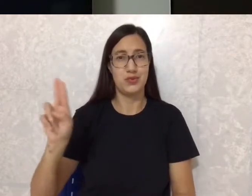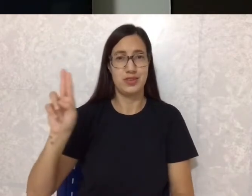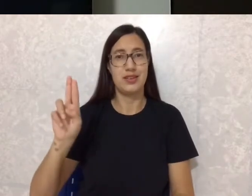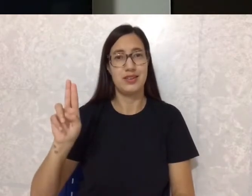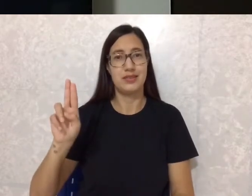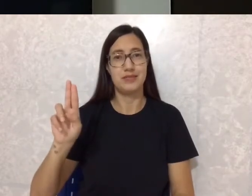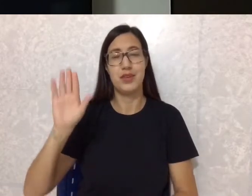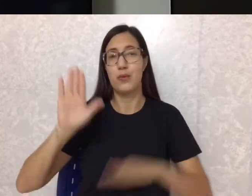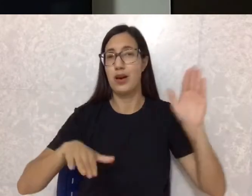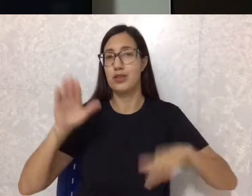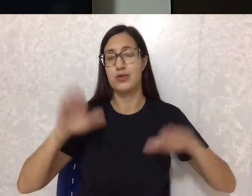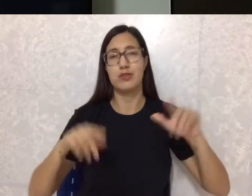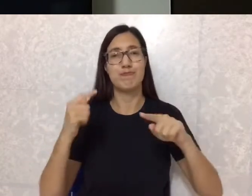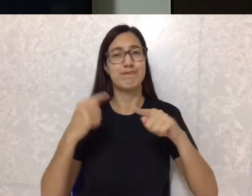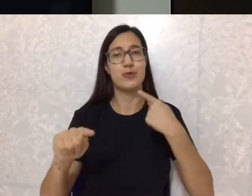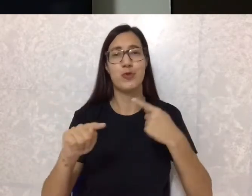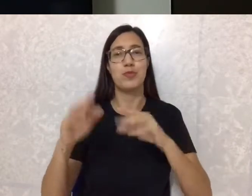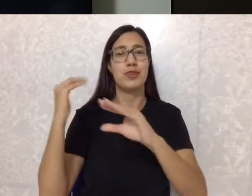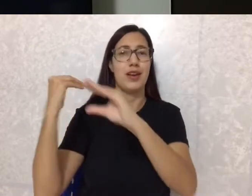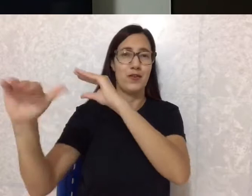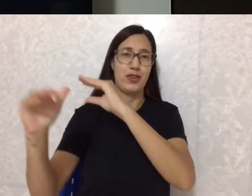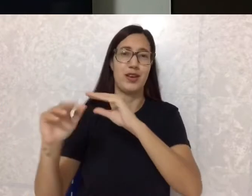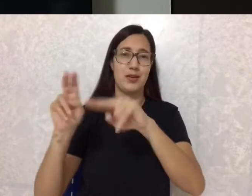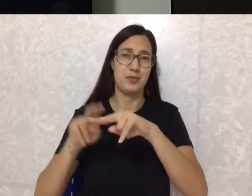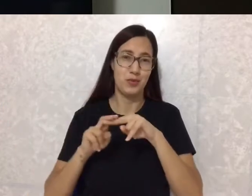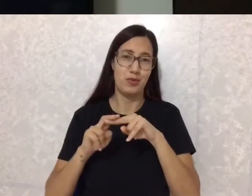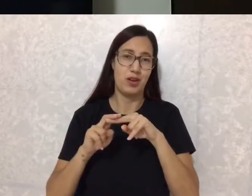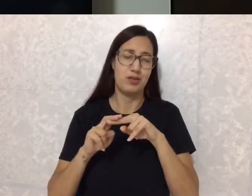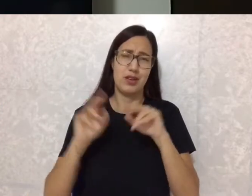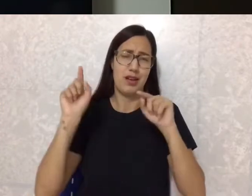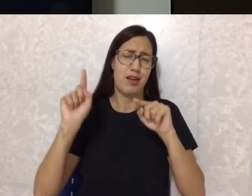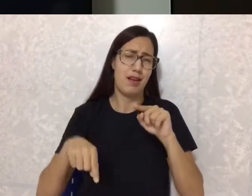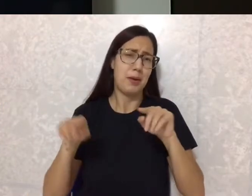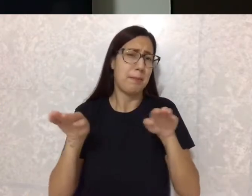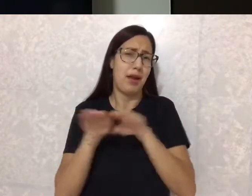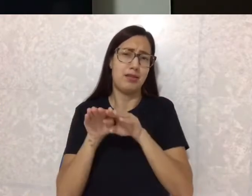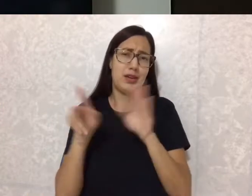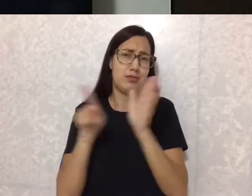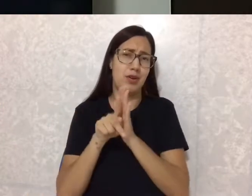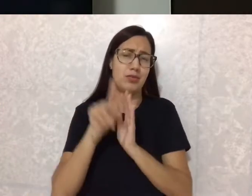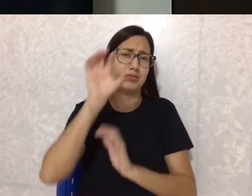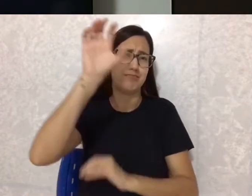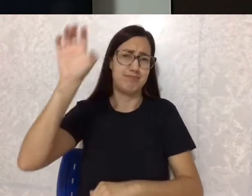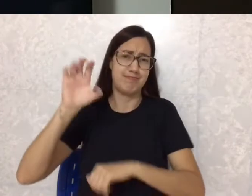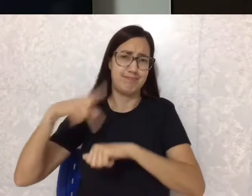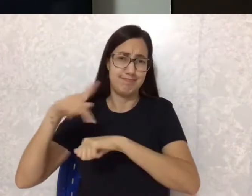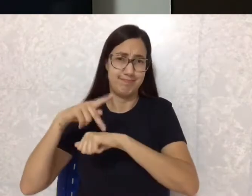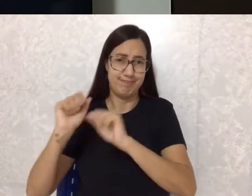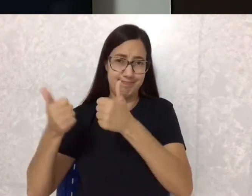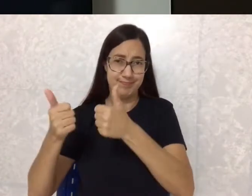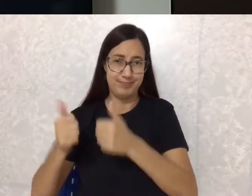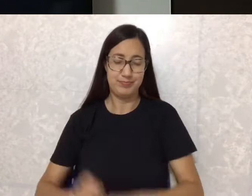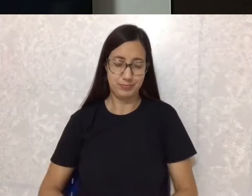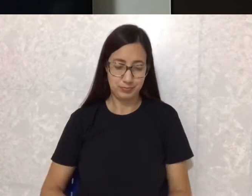você está fora da padronização, né? Então, é mais para vocês entenderem que existem essas variações, tá? Bom, pessoal, e do mesmo jeito que